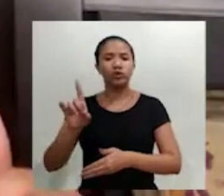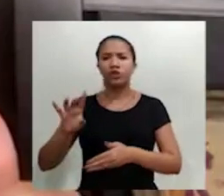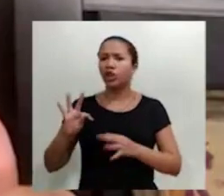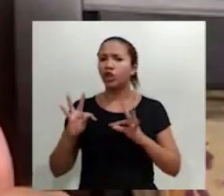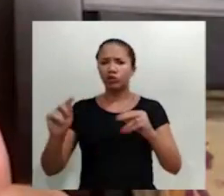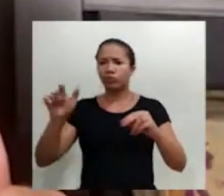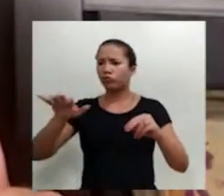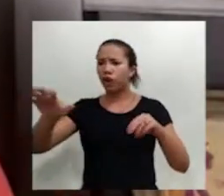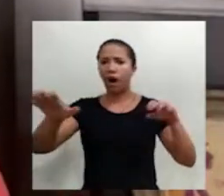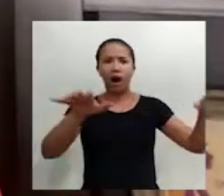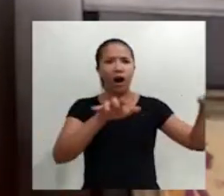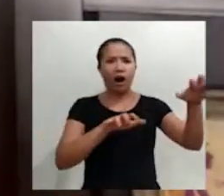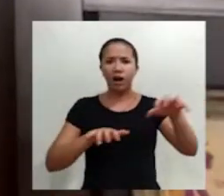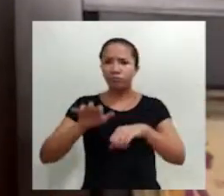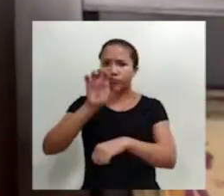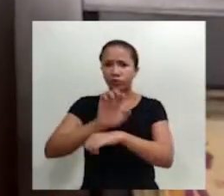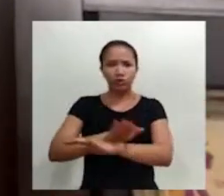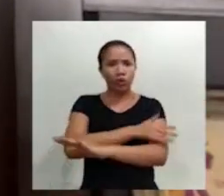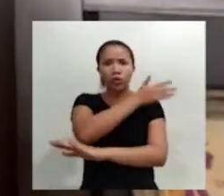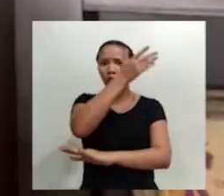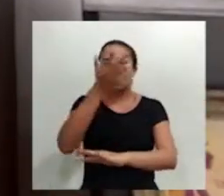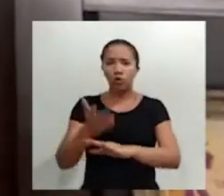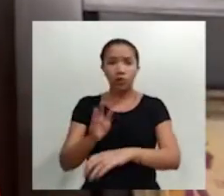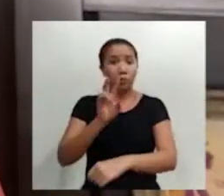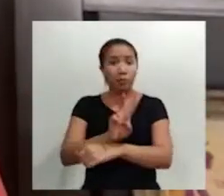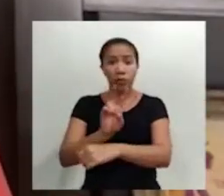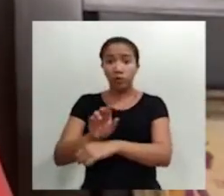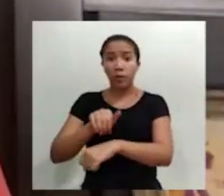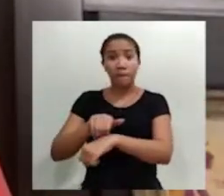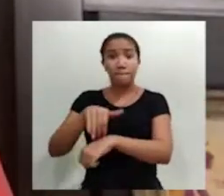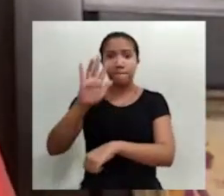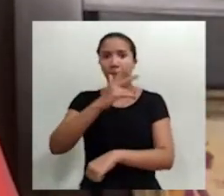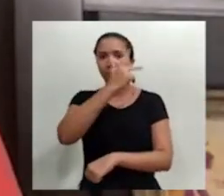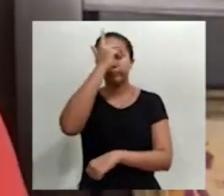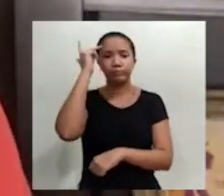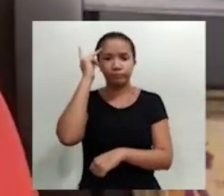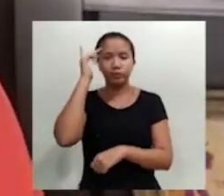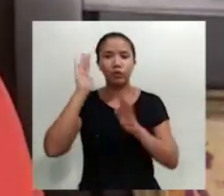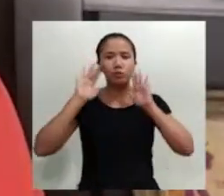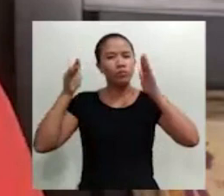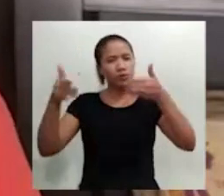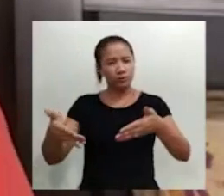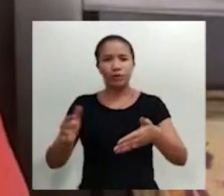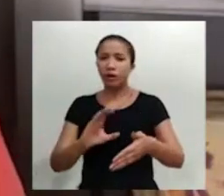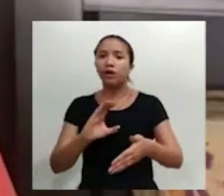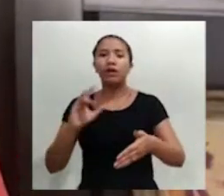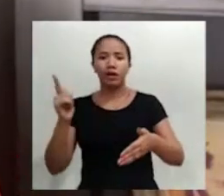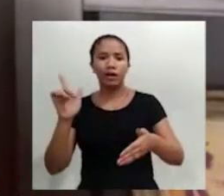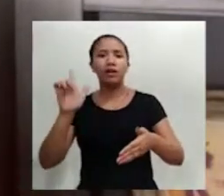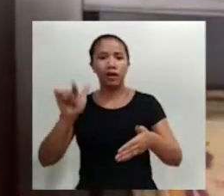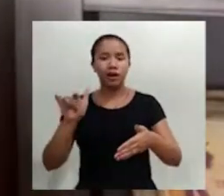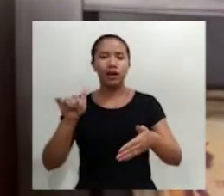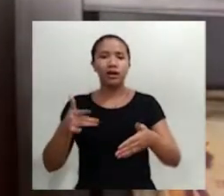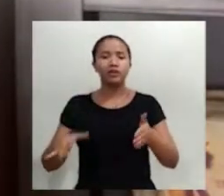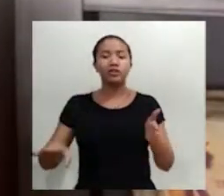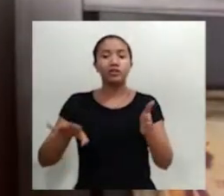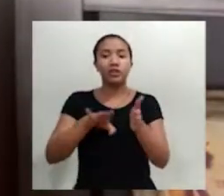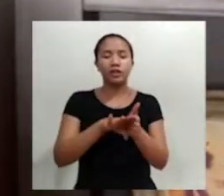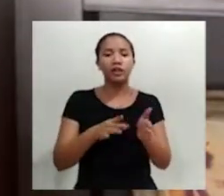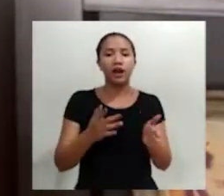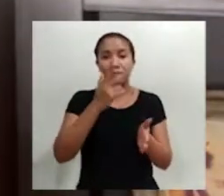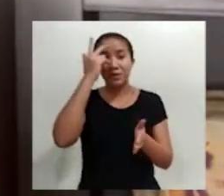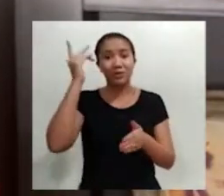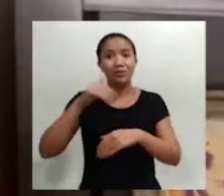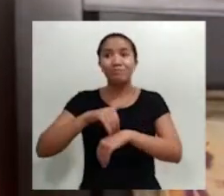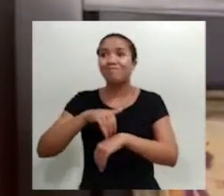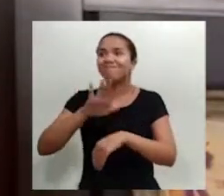todas as regiões do estado para proteger o maior número de pessoas. E o foco é, claro, olhar e chegar naqueles